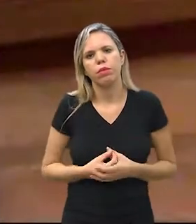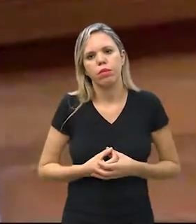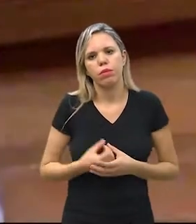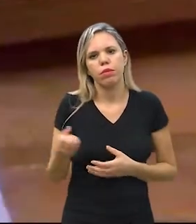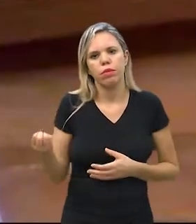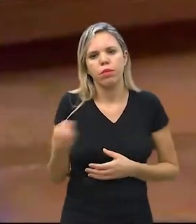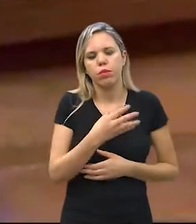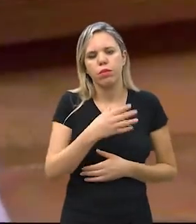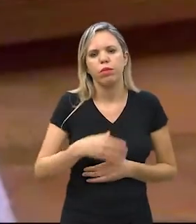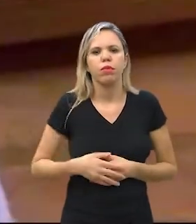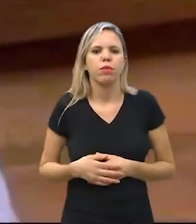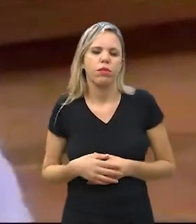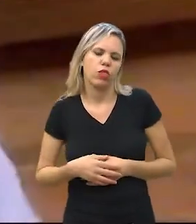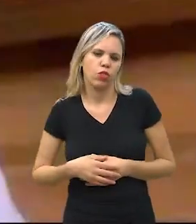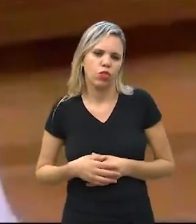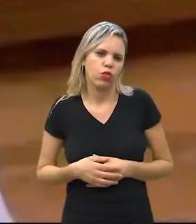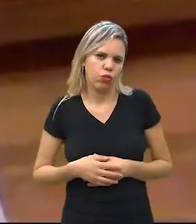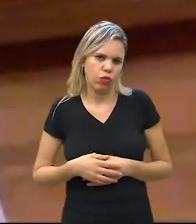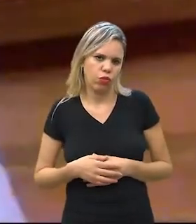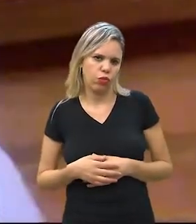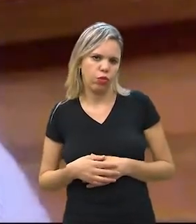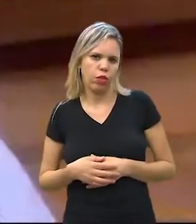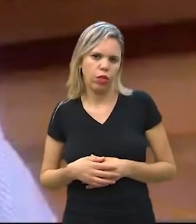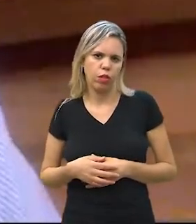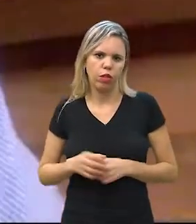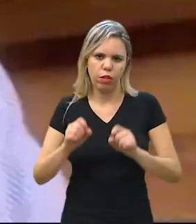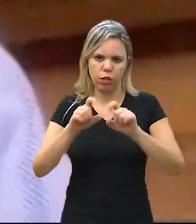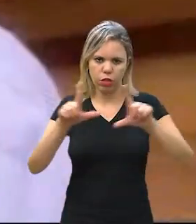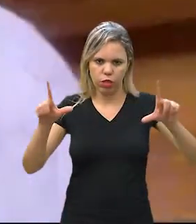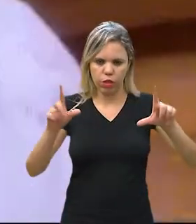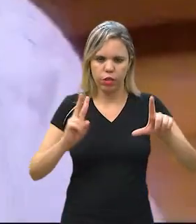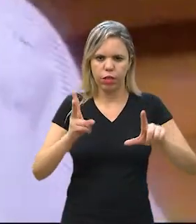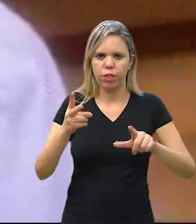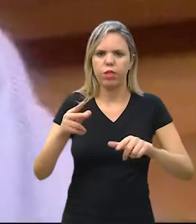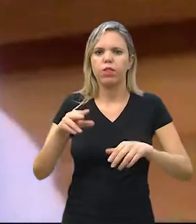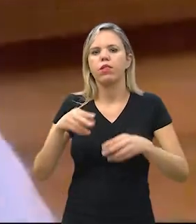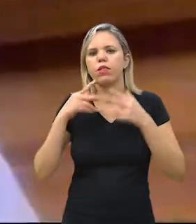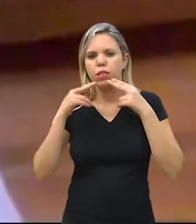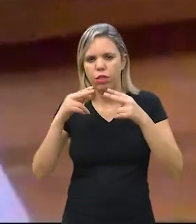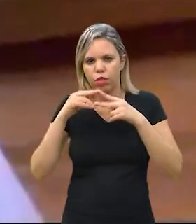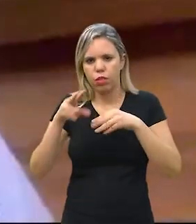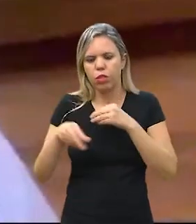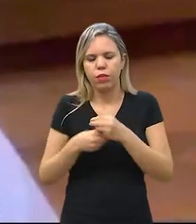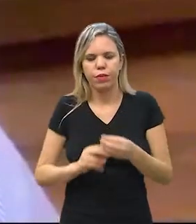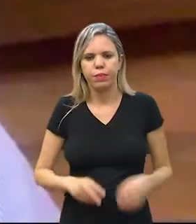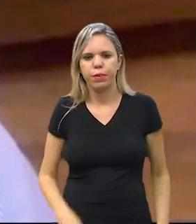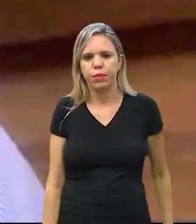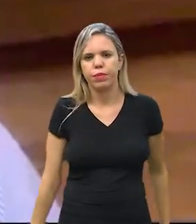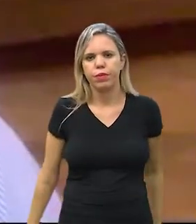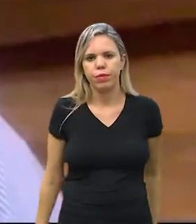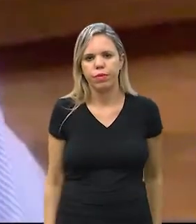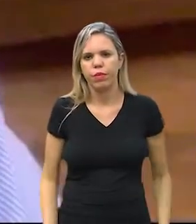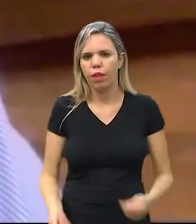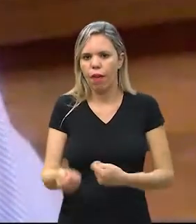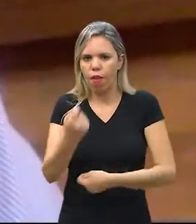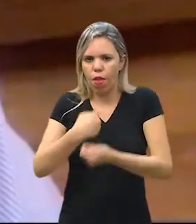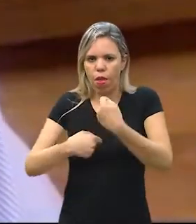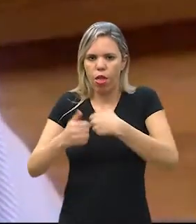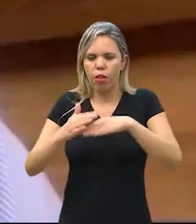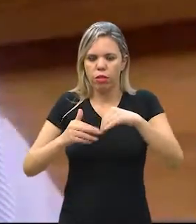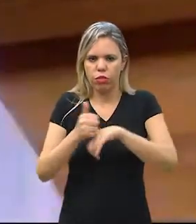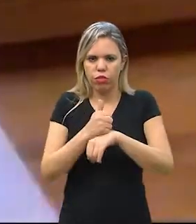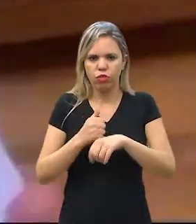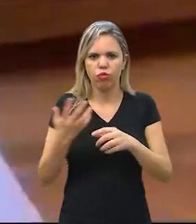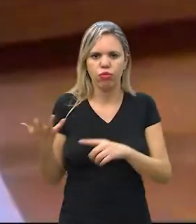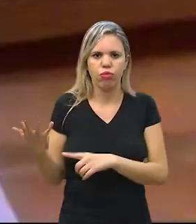pelo nova casa, novos cenários e tudo mais. É isso aí, inovação constante, né? Bom, networking